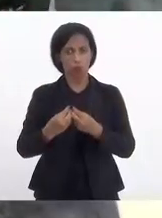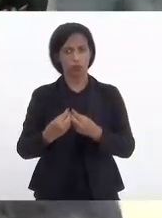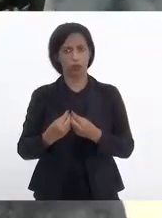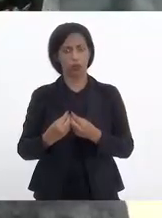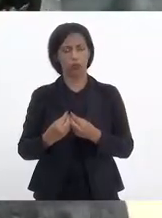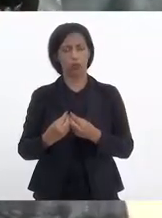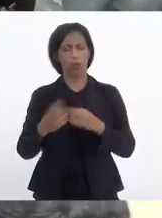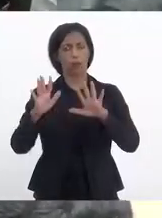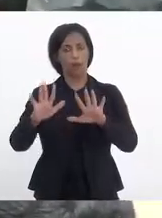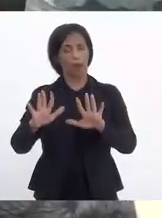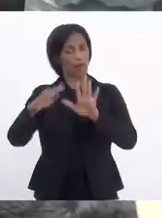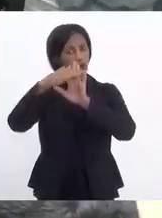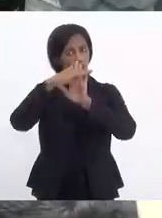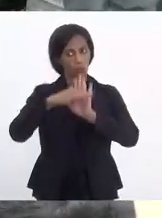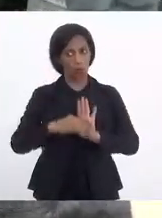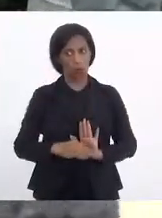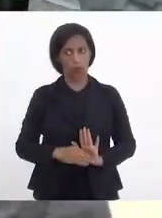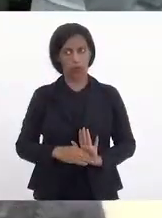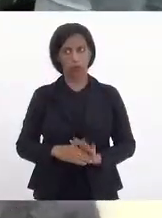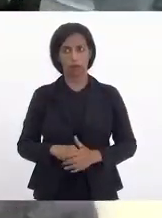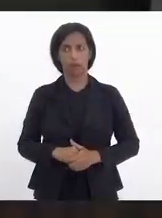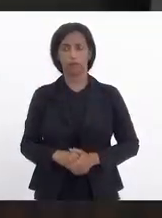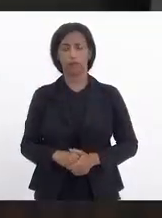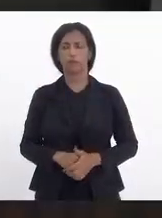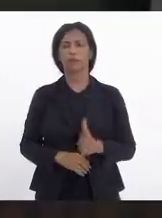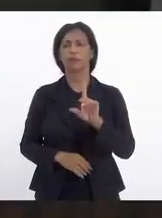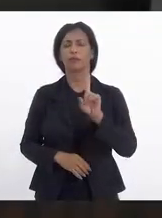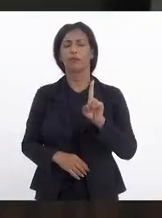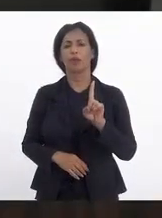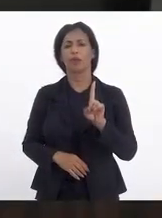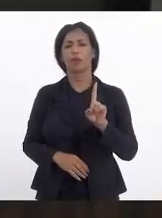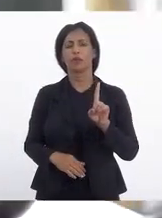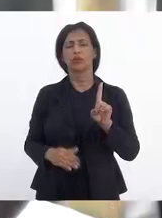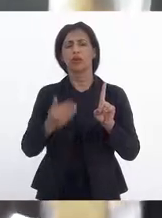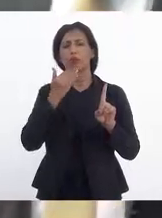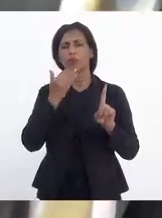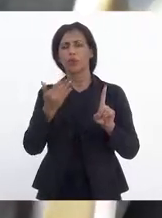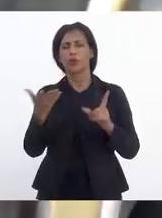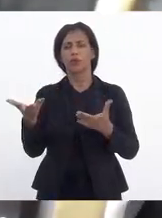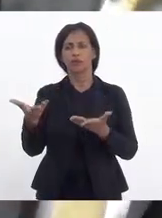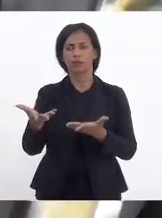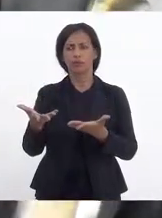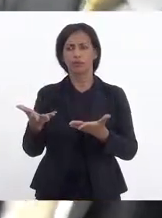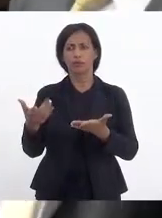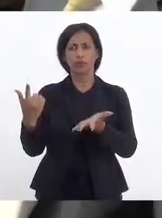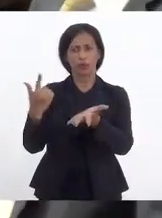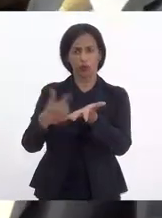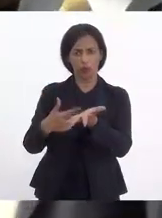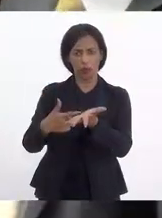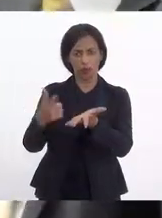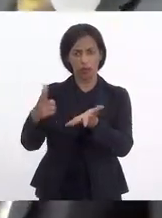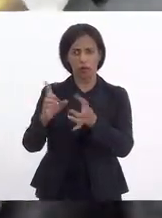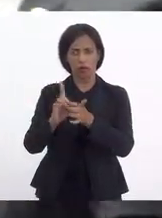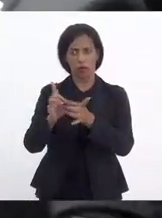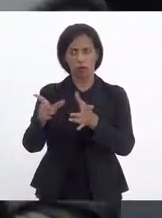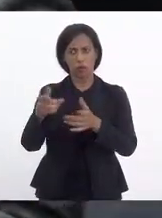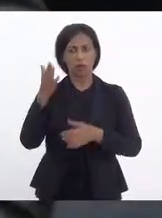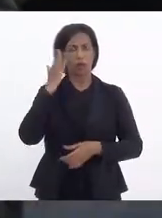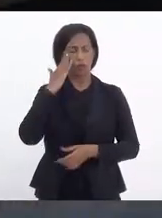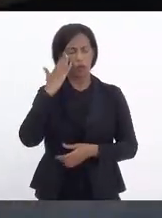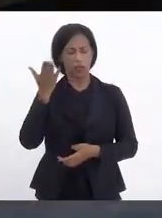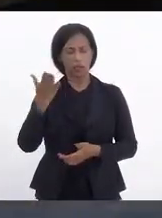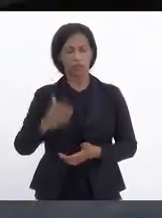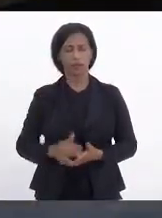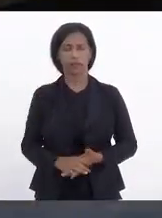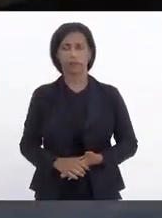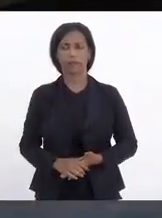ideológico mas com ordem o presidente só fazer uma pílula vossa excelência de acordo com o seu senso democrático que eu sei que